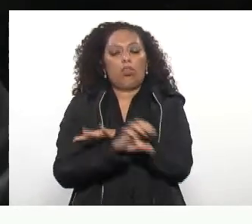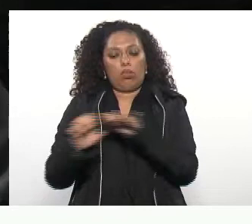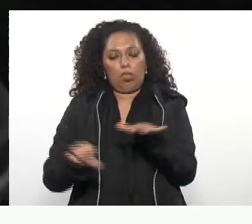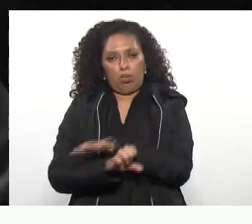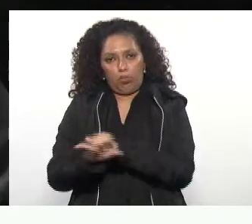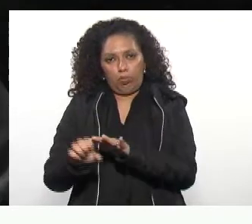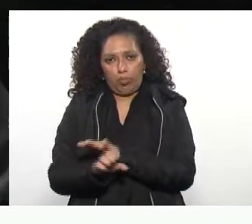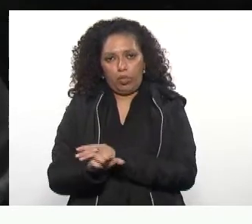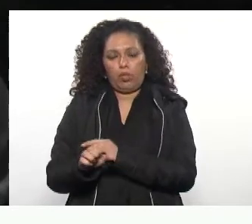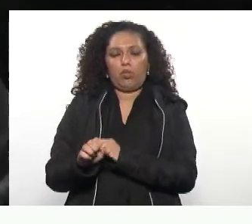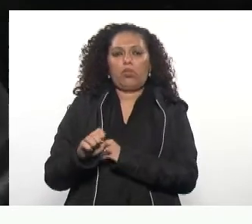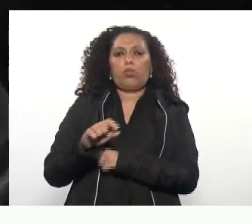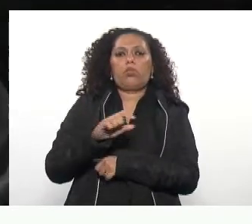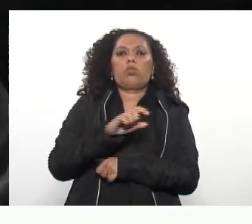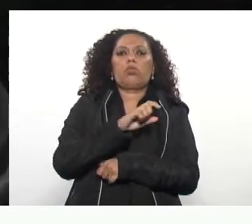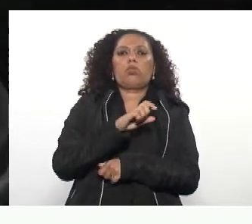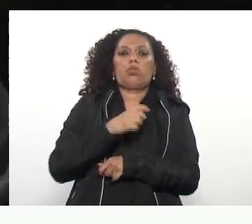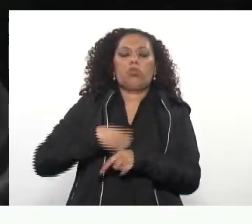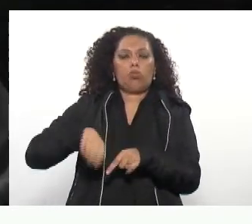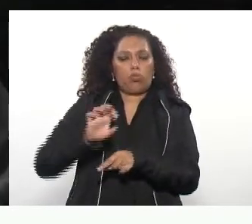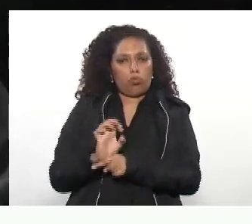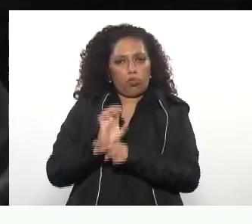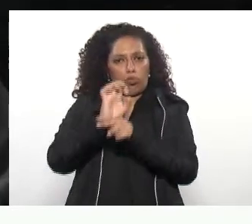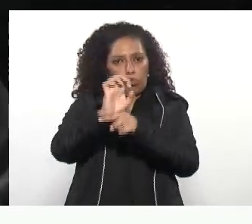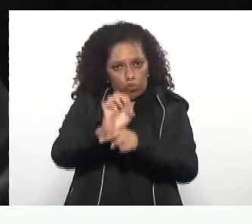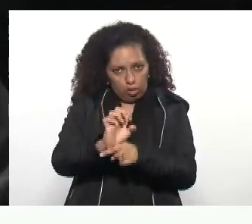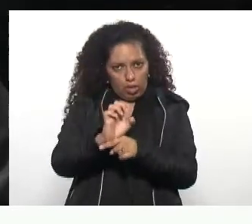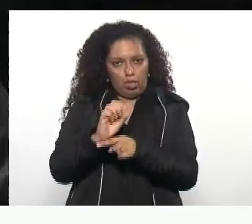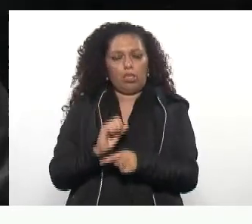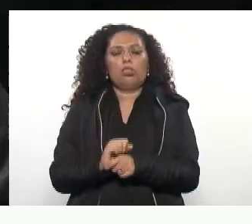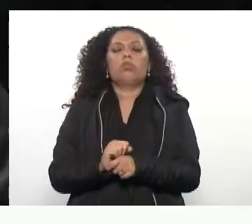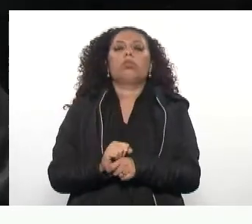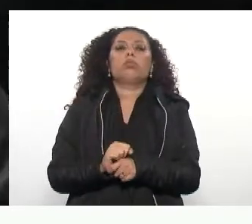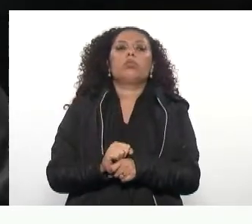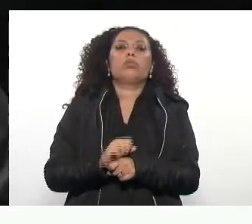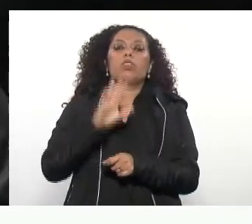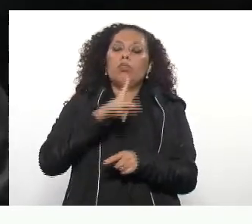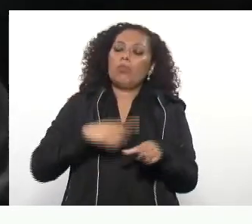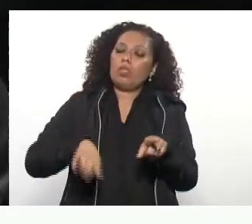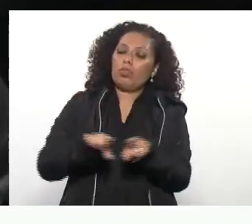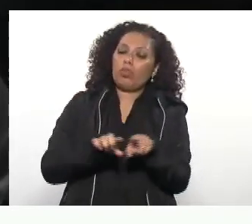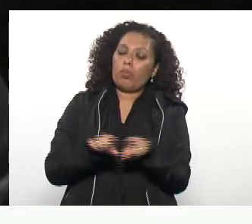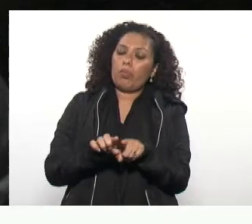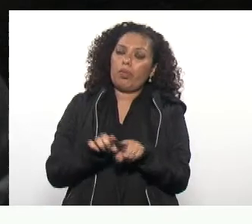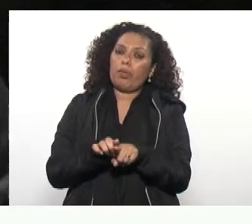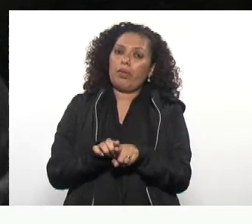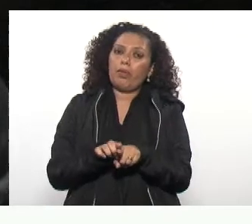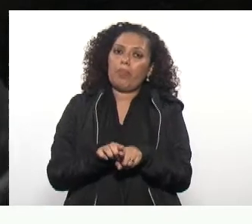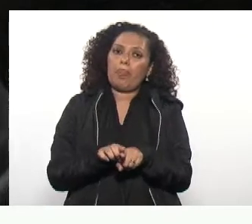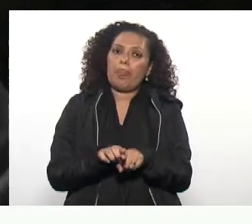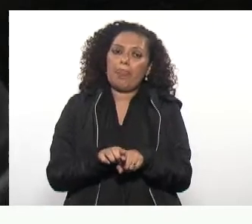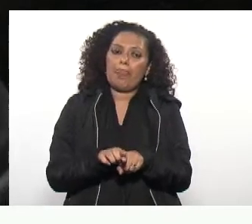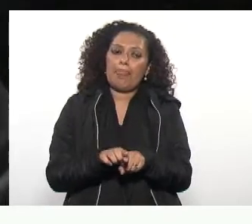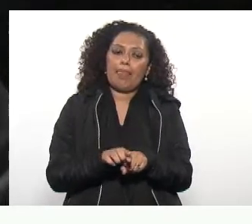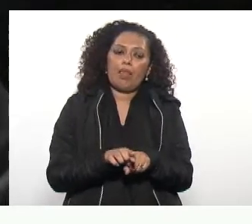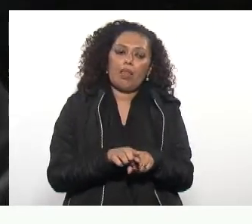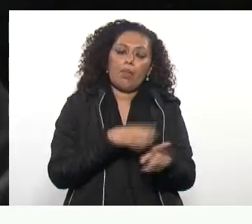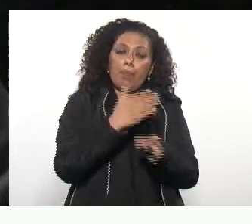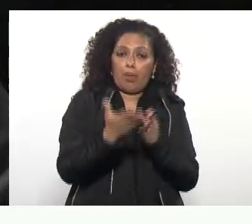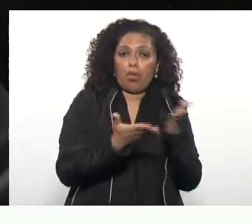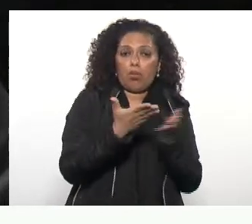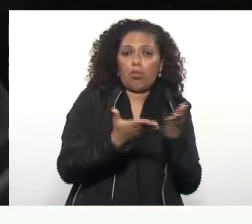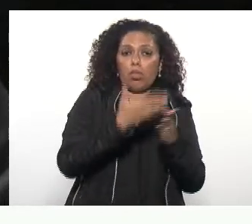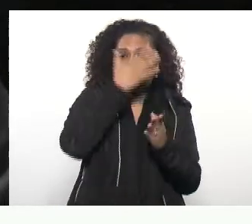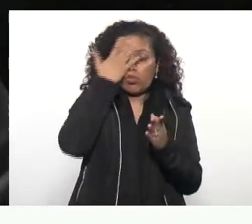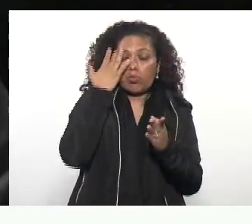pública na qual o Estado é o acionista, mas também na seara da defesa do consumidor, que é a